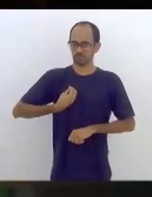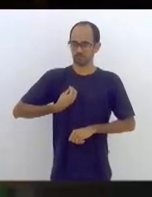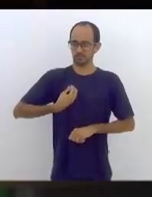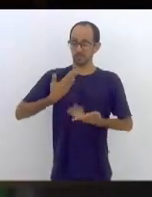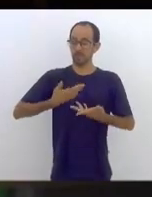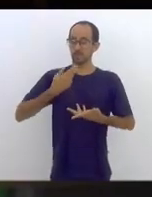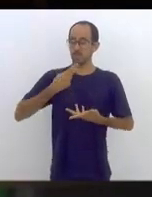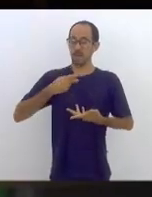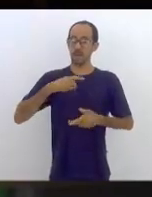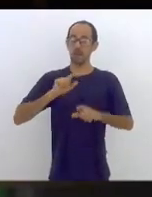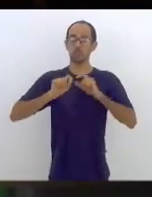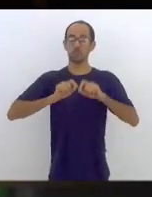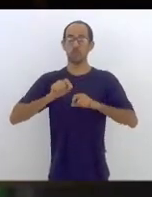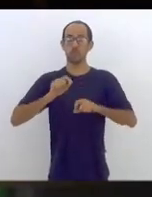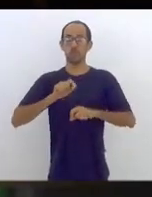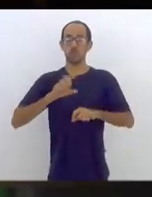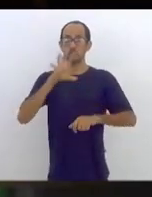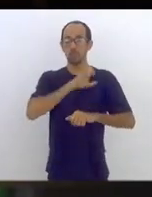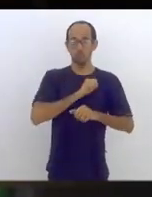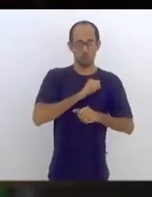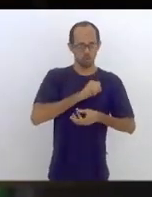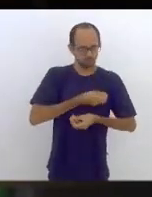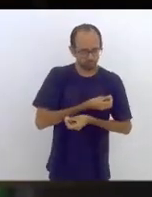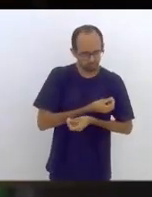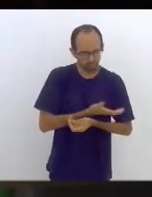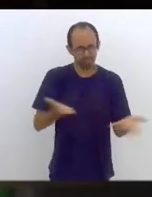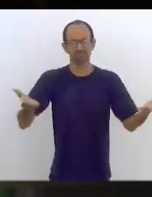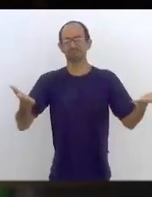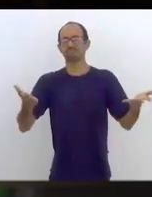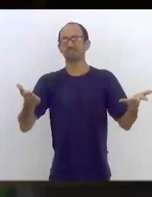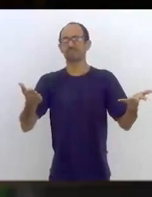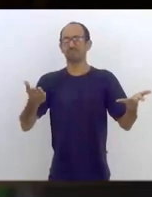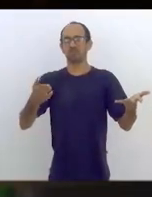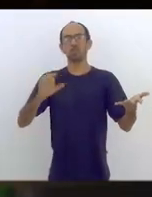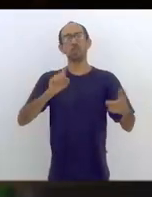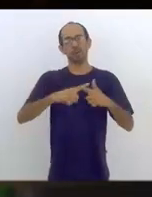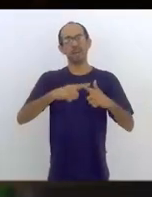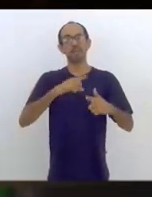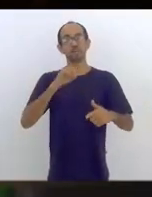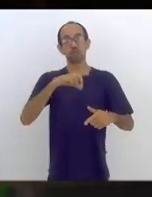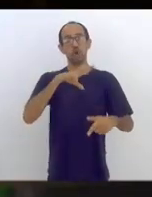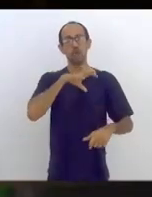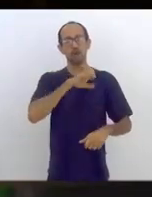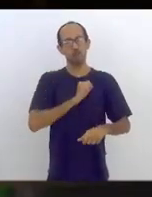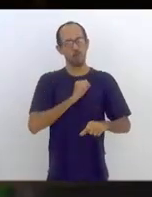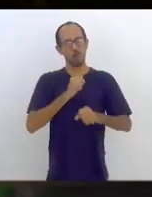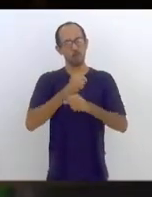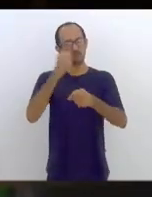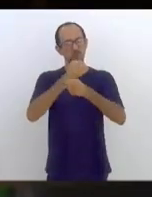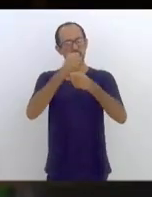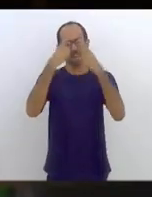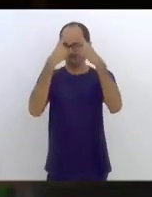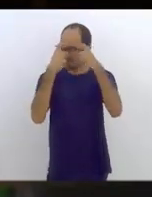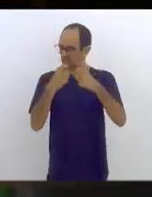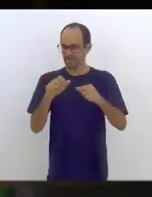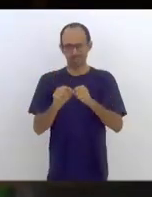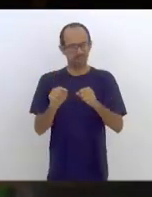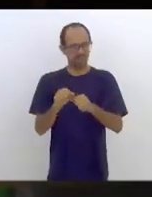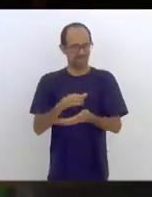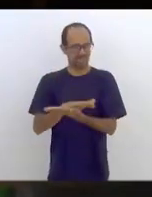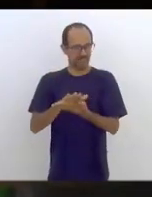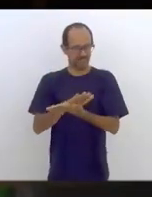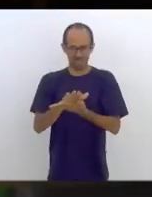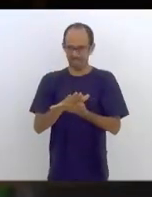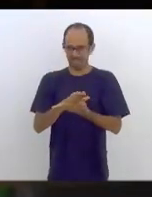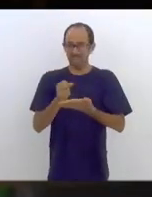amor. Passe o amor. Que é só o amor que constrói. A violência não leva a lugar nenhum. Então, que nós passamos o amor